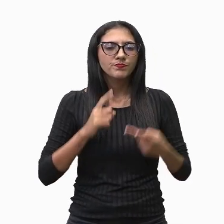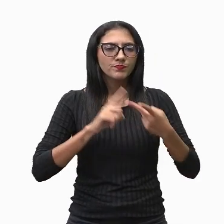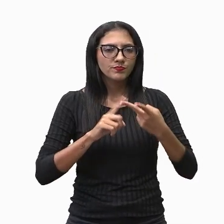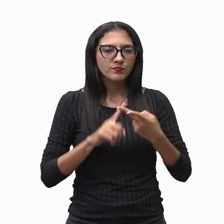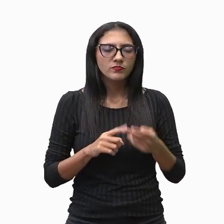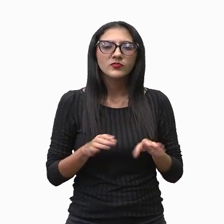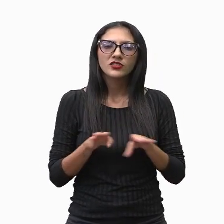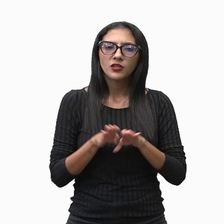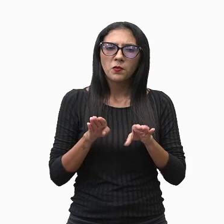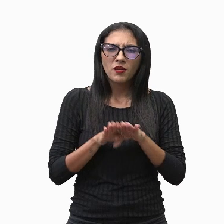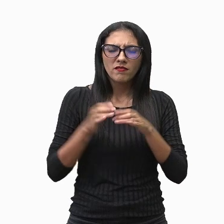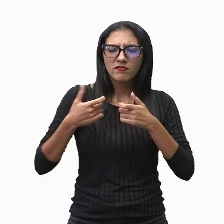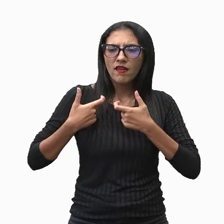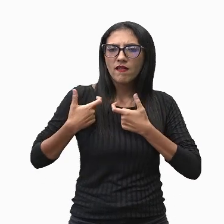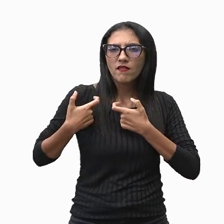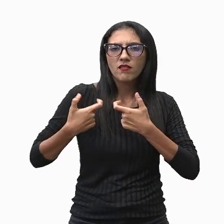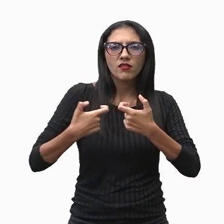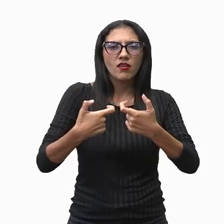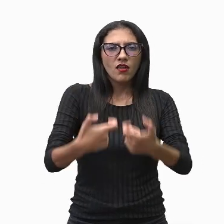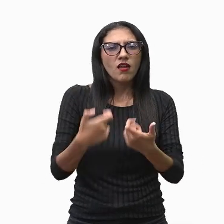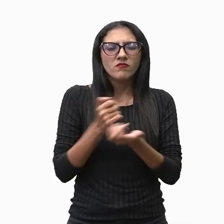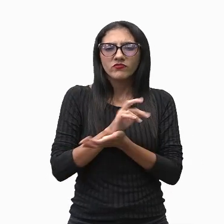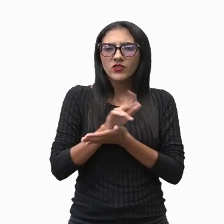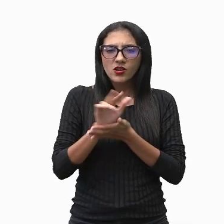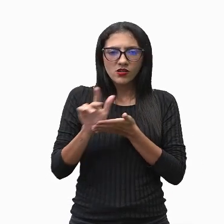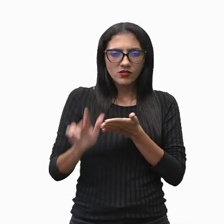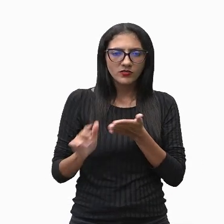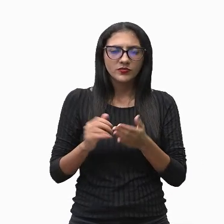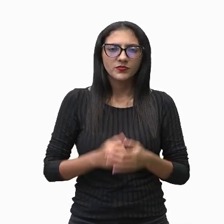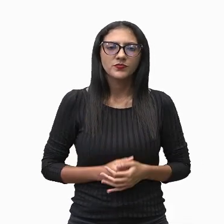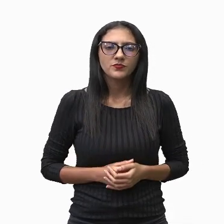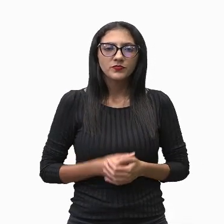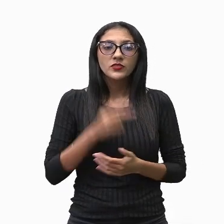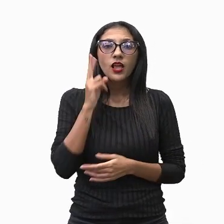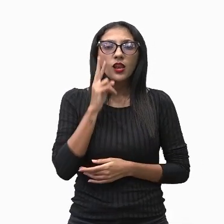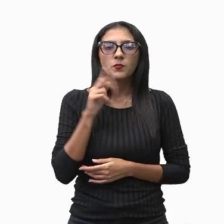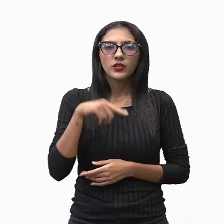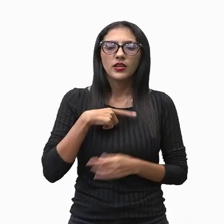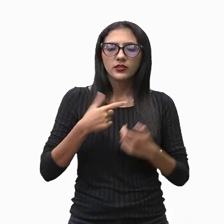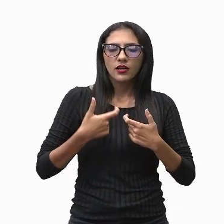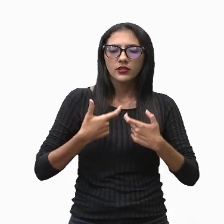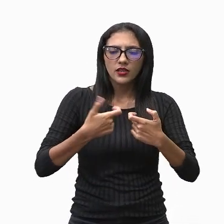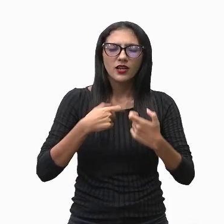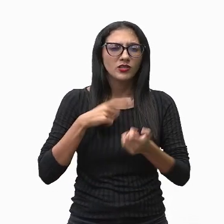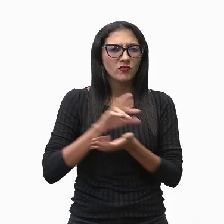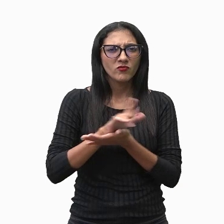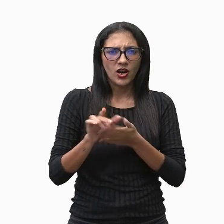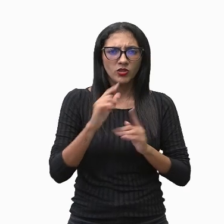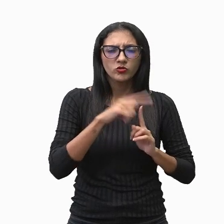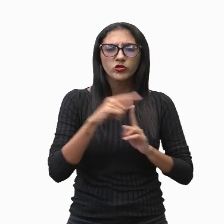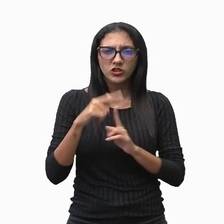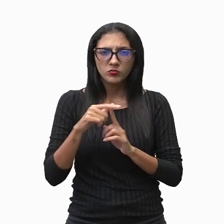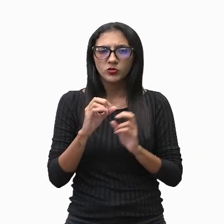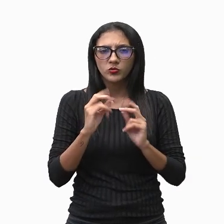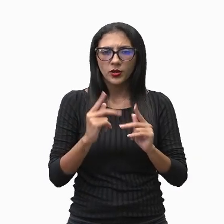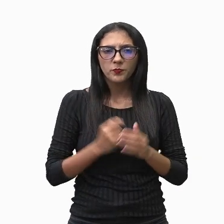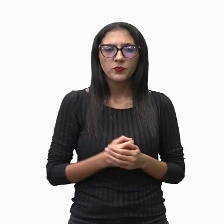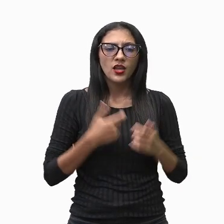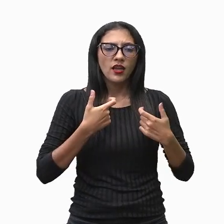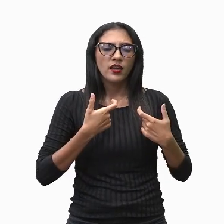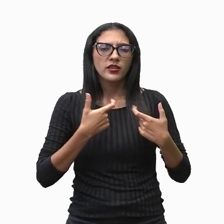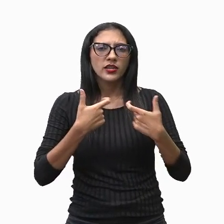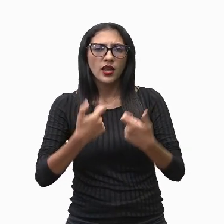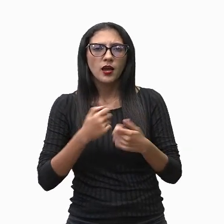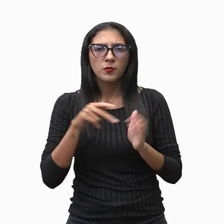e outros tipos tantos de conflito, tá? Lembrando que as guerras se dão de diversas formas. Nós temos guerras que se dão